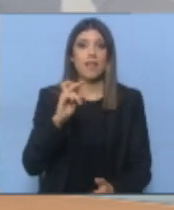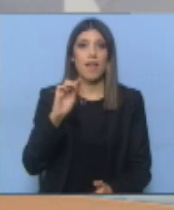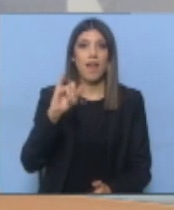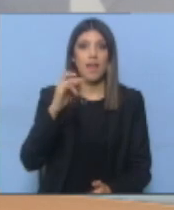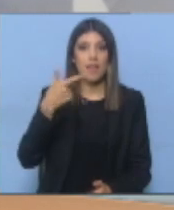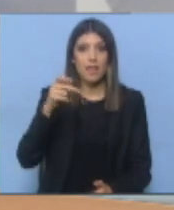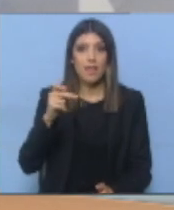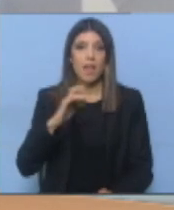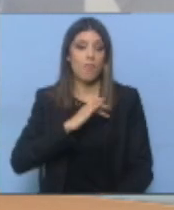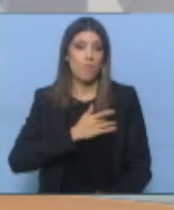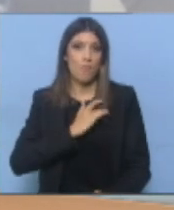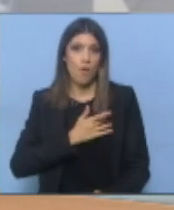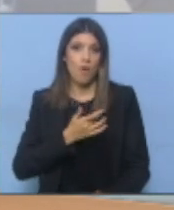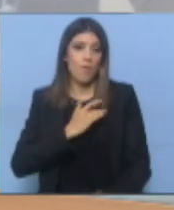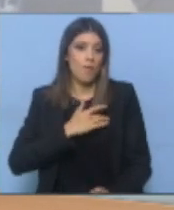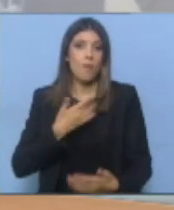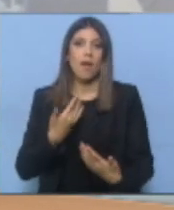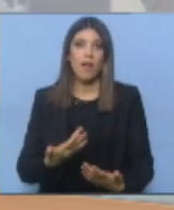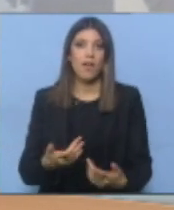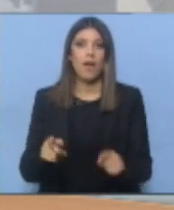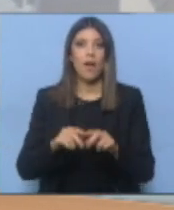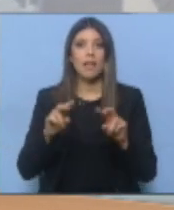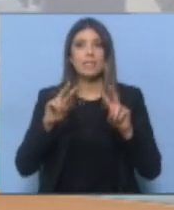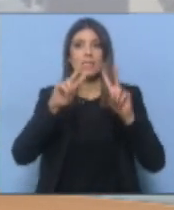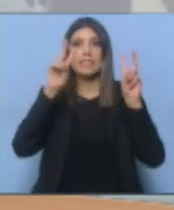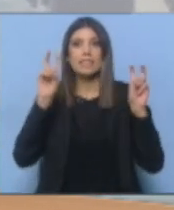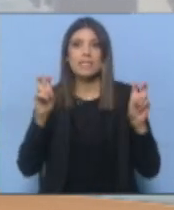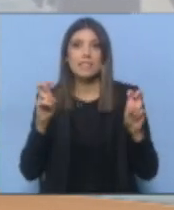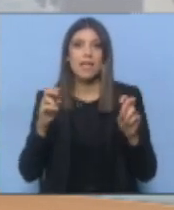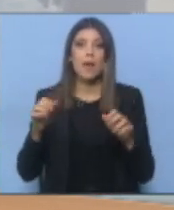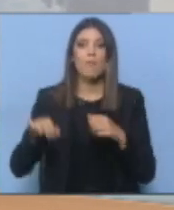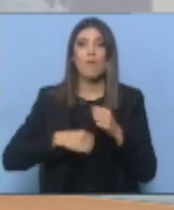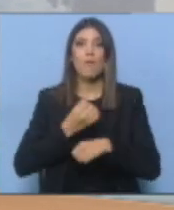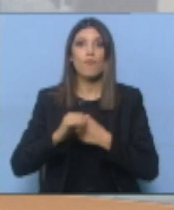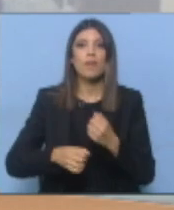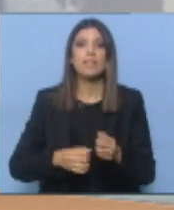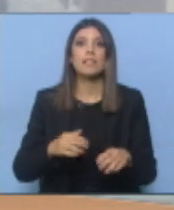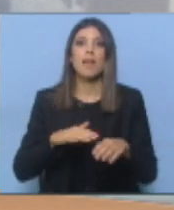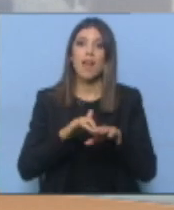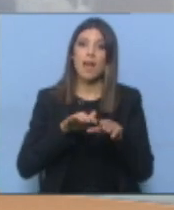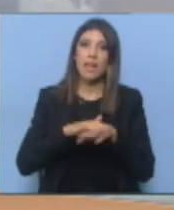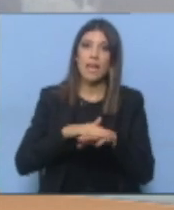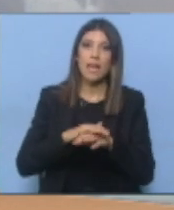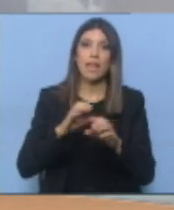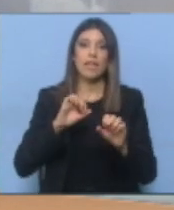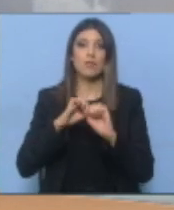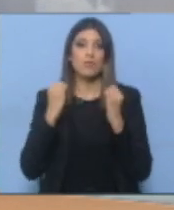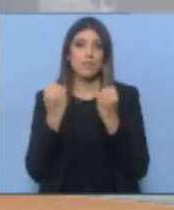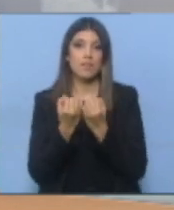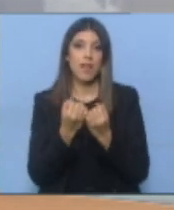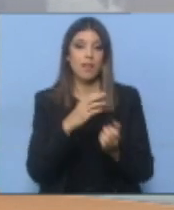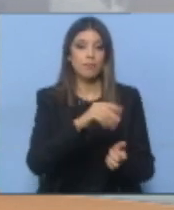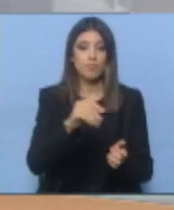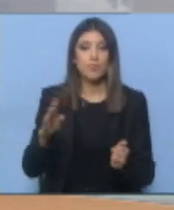amor é agora. É o mote que está a movimentar esta rede solidária articulada nas Cáritas diocesanas. Hoje